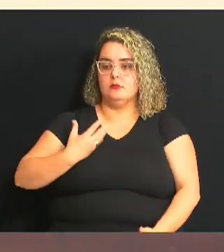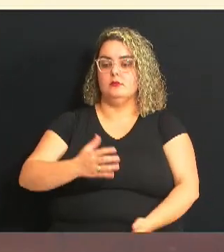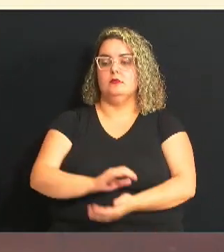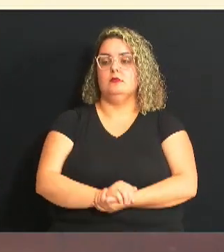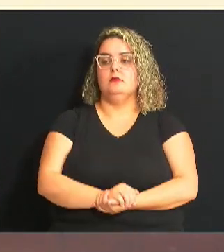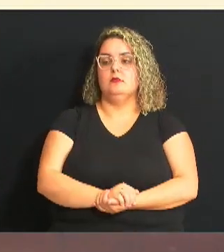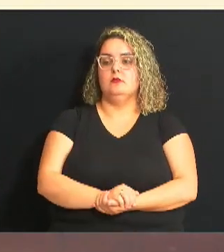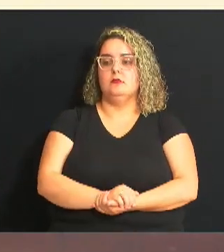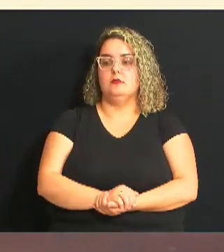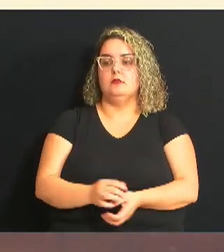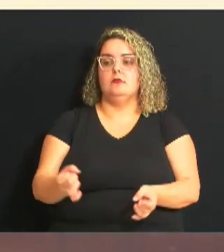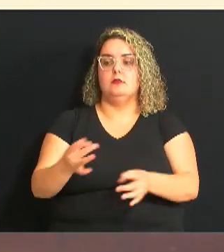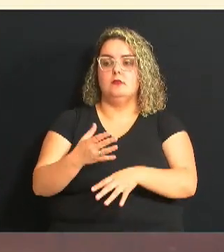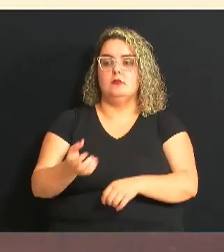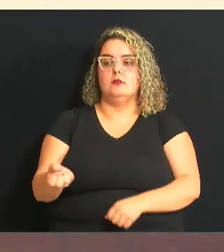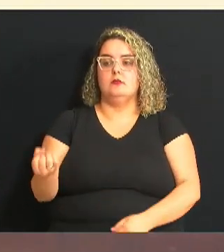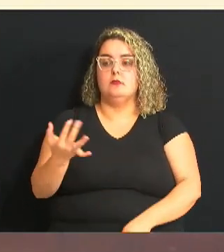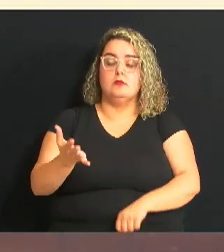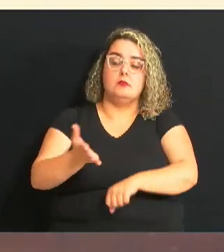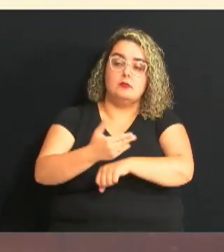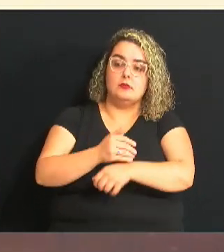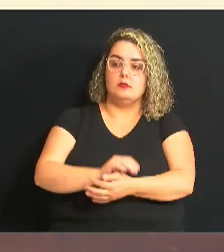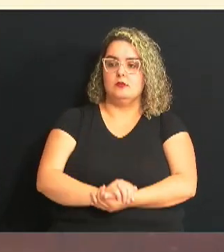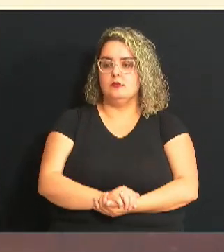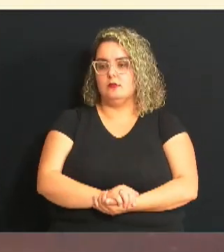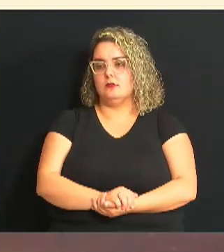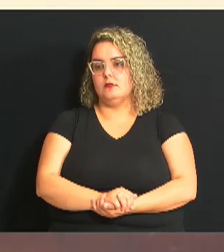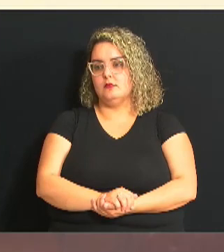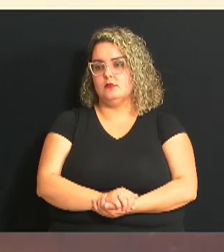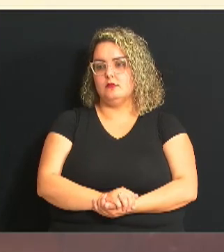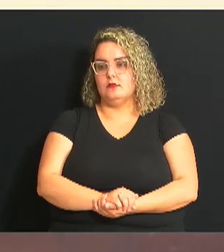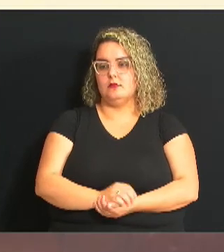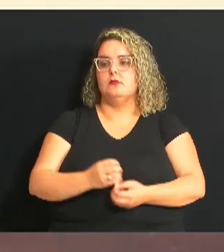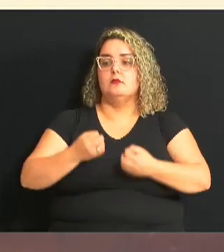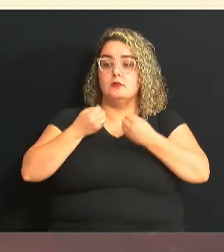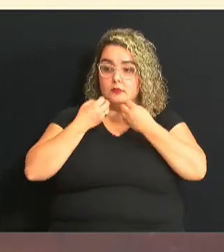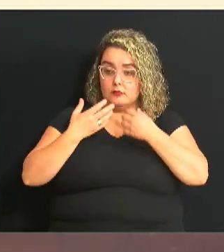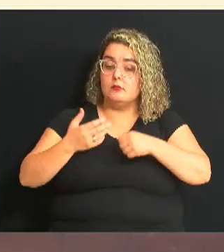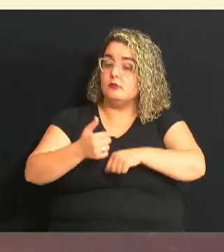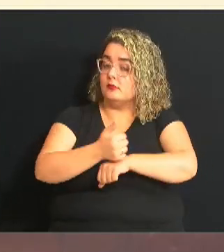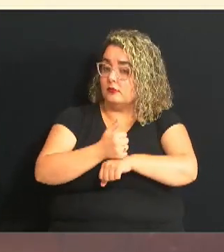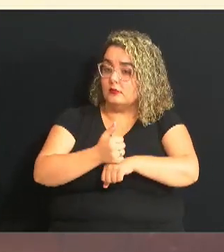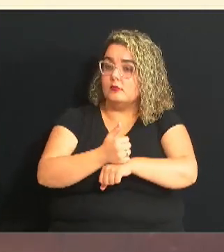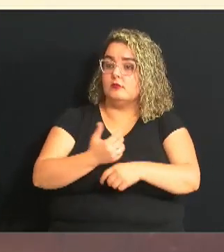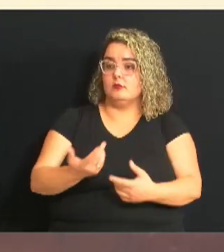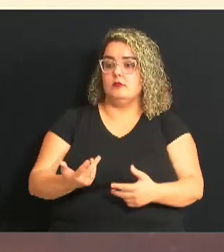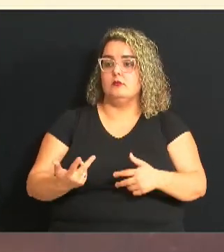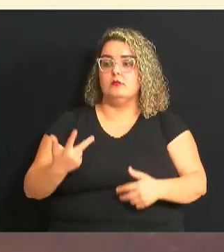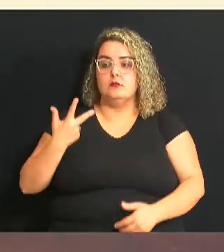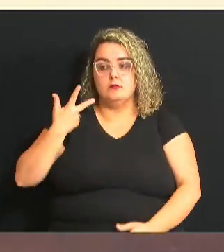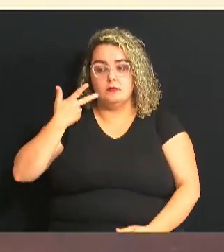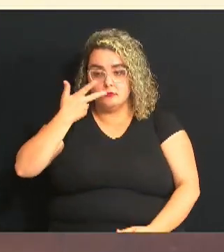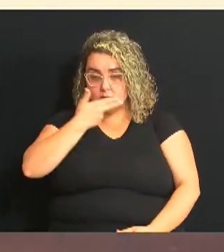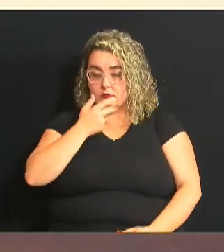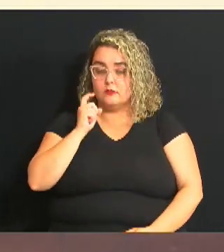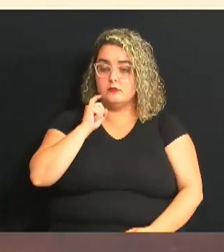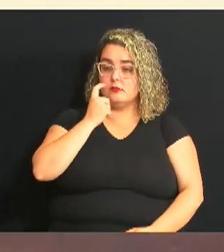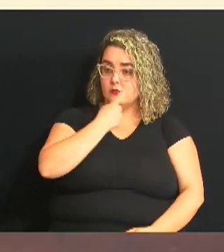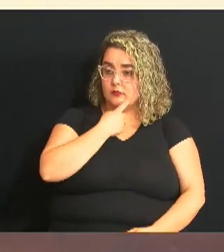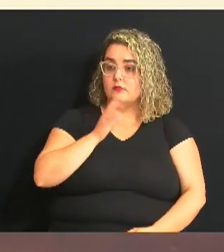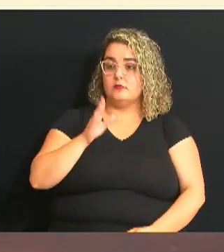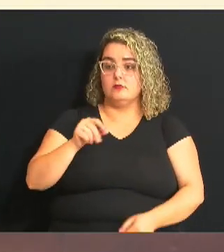quanto antes, mas era ser um bom profissional, cirurgião dentista. Eu já tinha